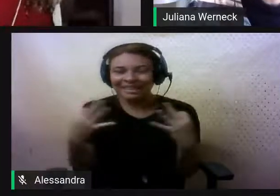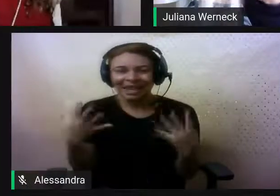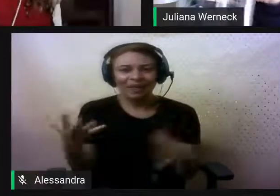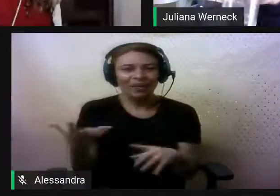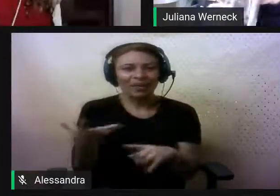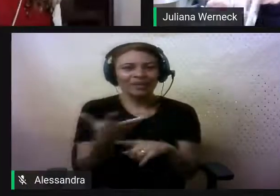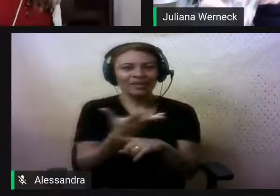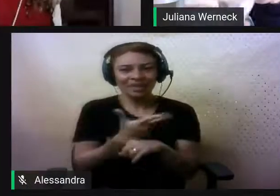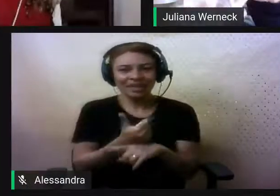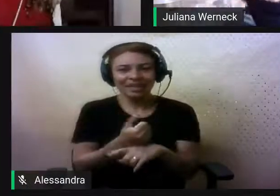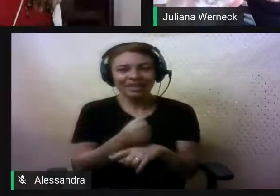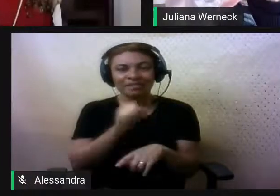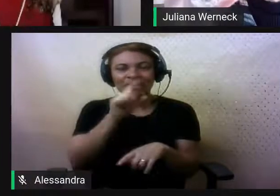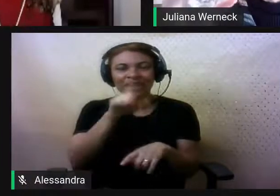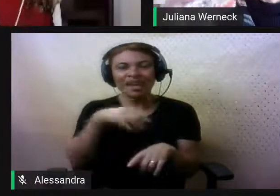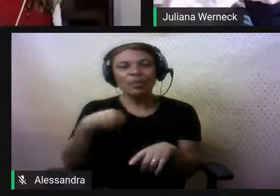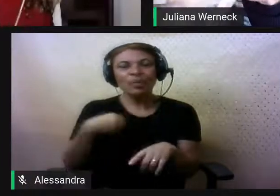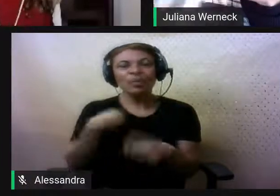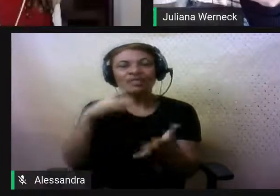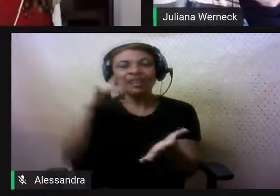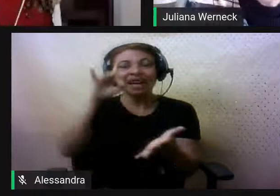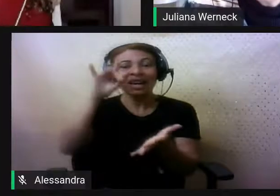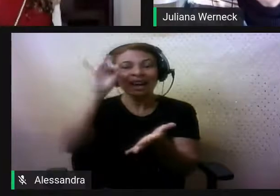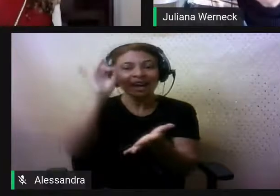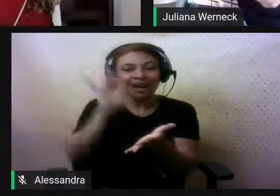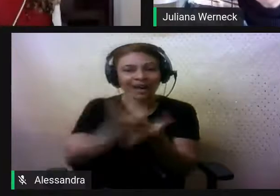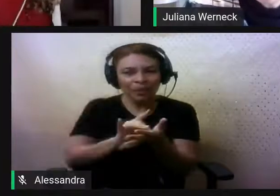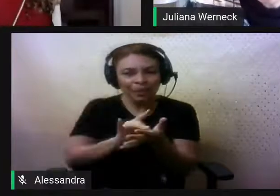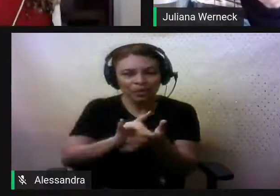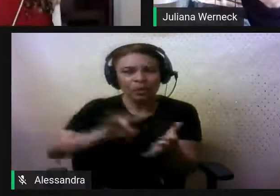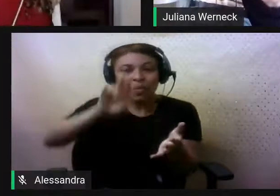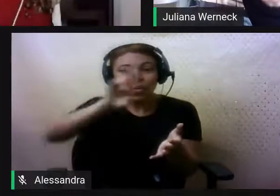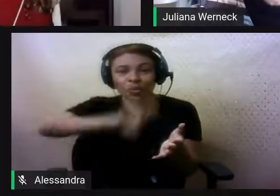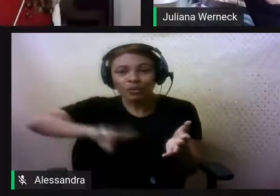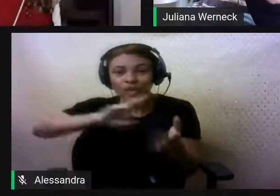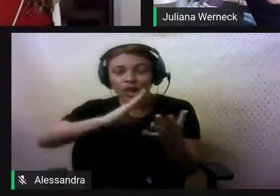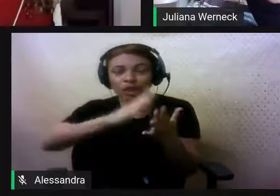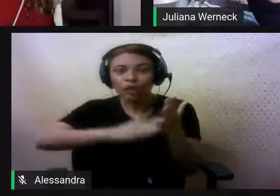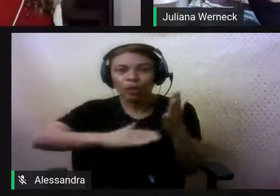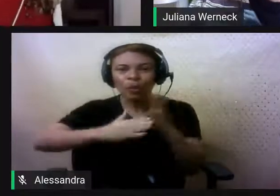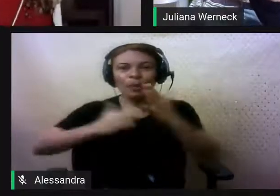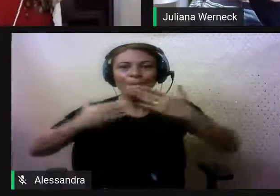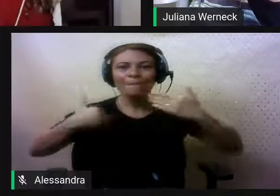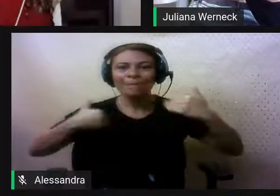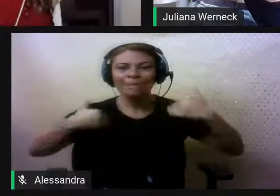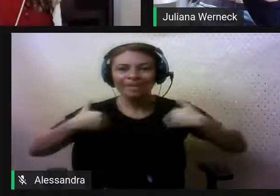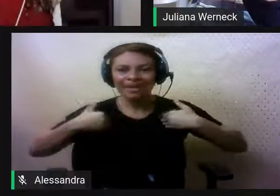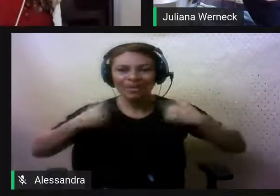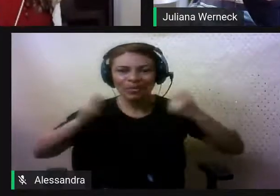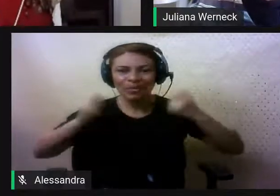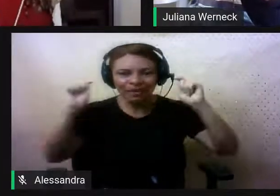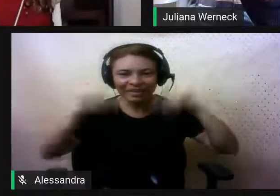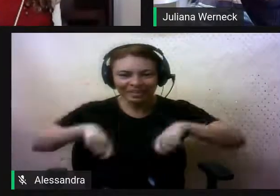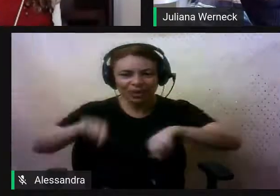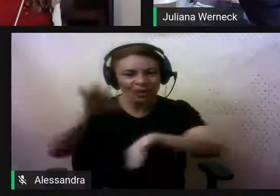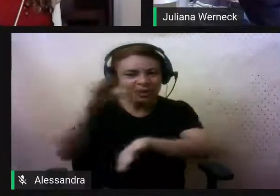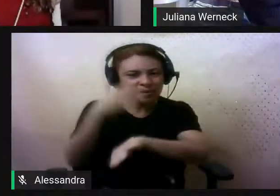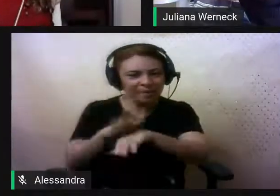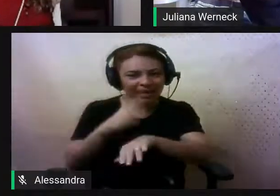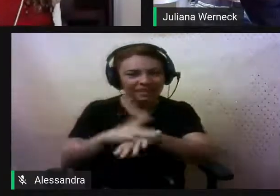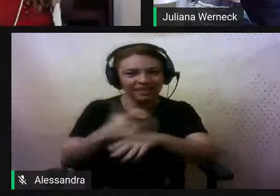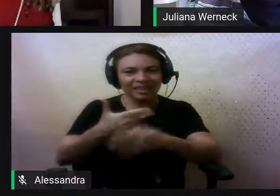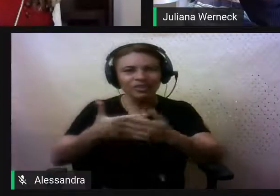vida onde eu realmente consiga usar de todo o meu potencial para colocar ele em prática para as coisas que eu